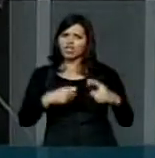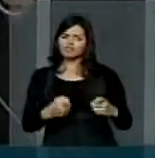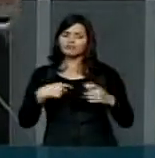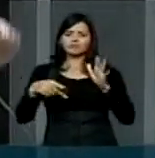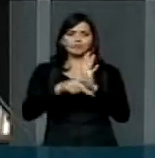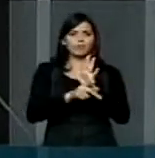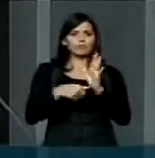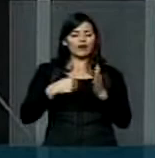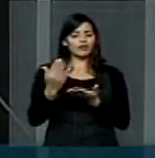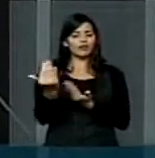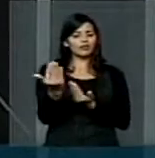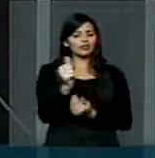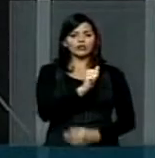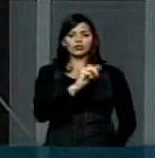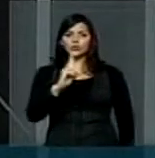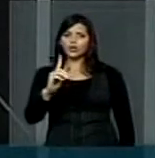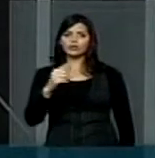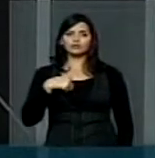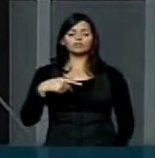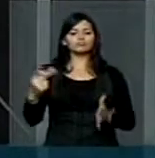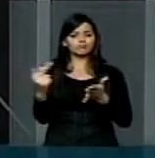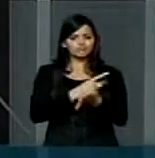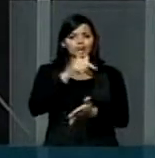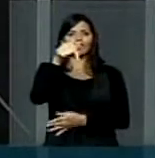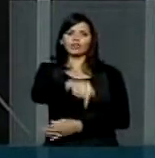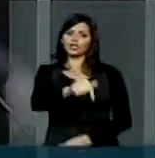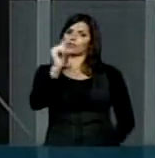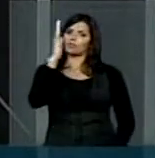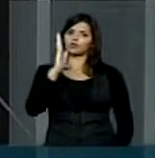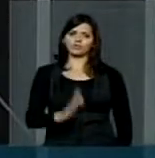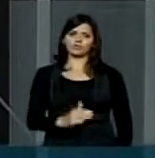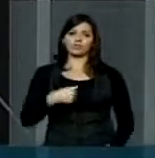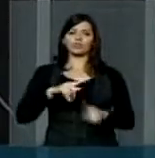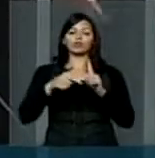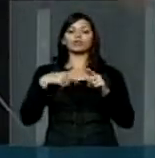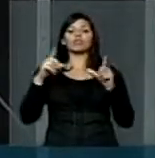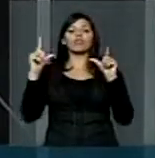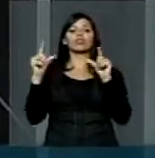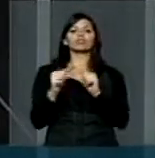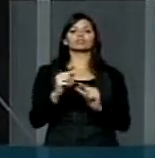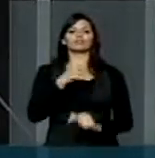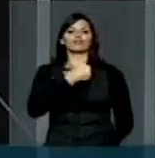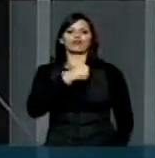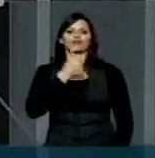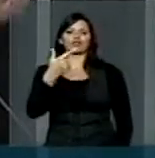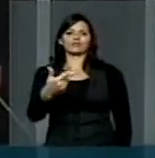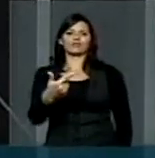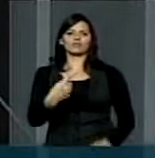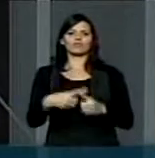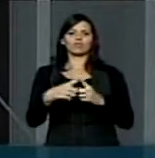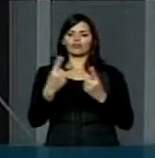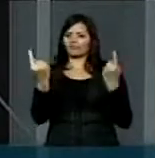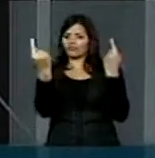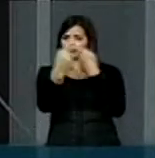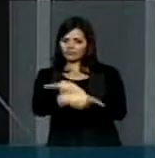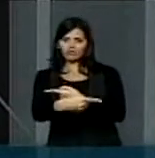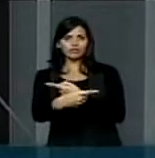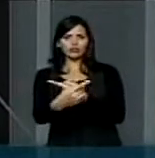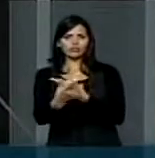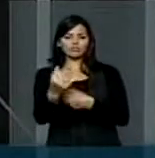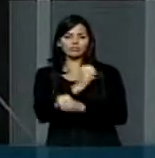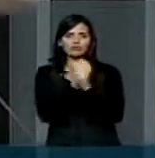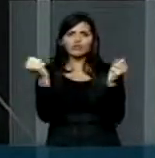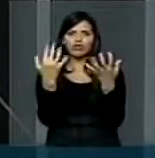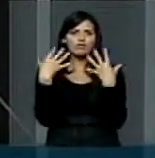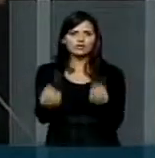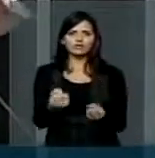criança e adolescente praticada neste país. Mas se reduz, na contramão do aceitável, se